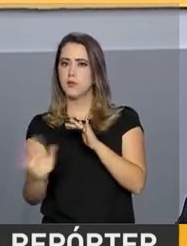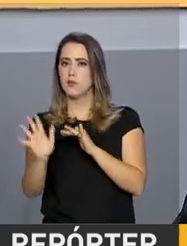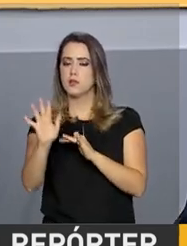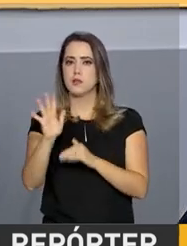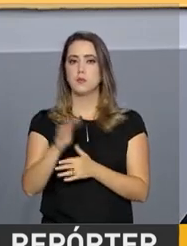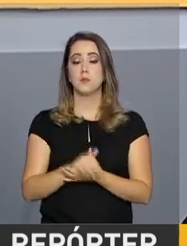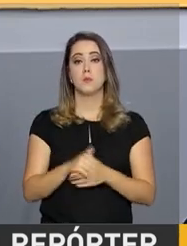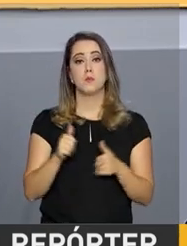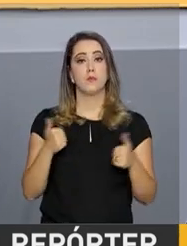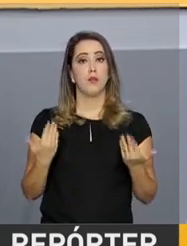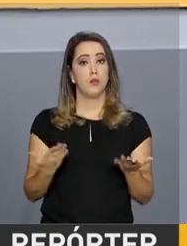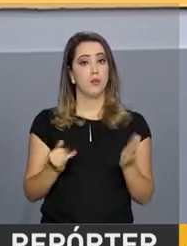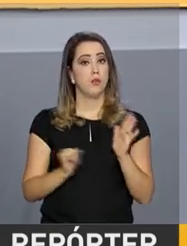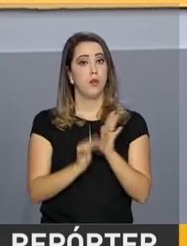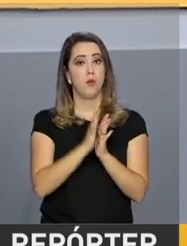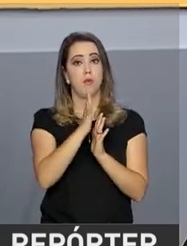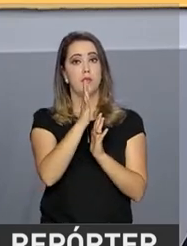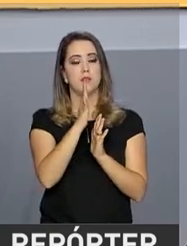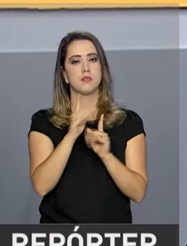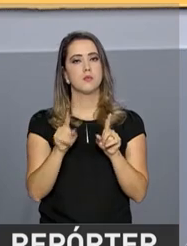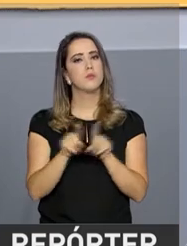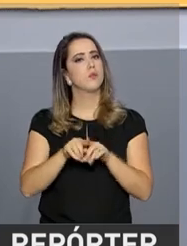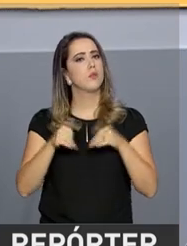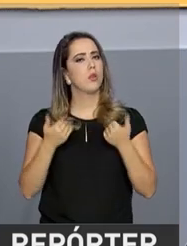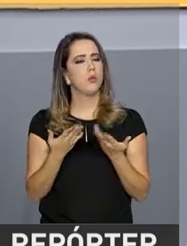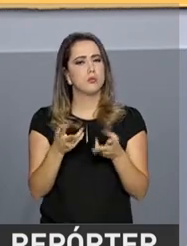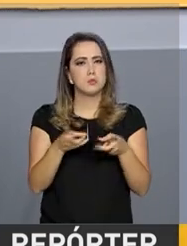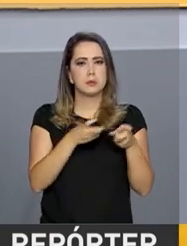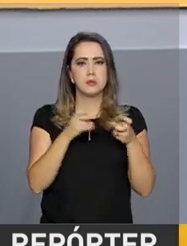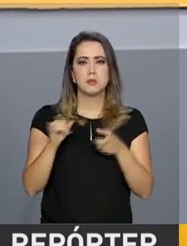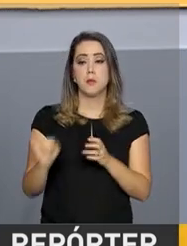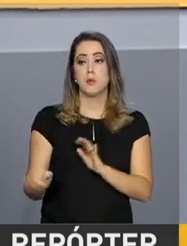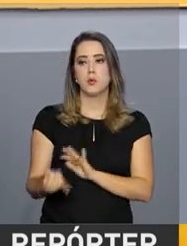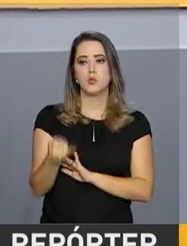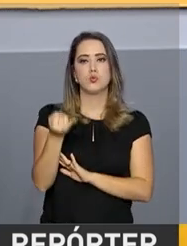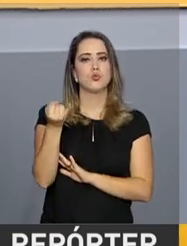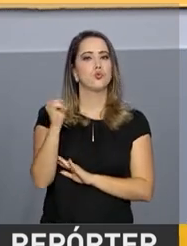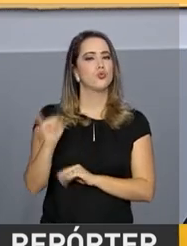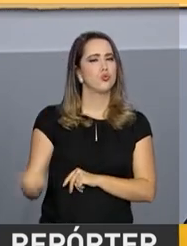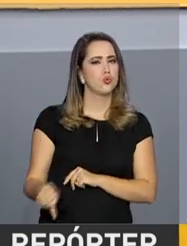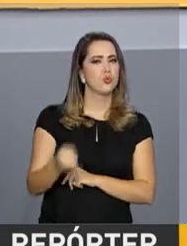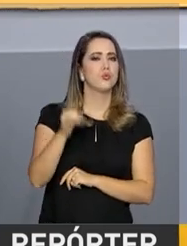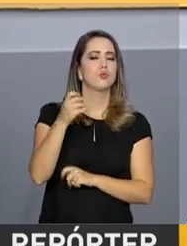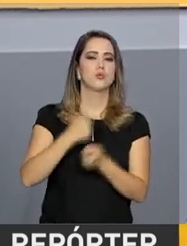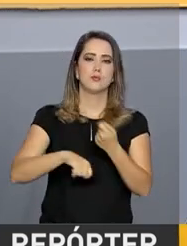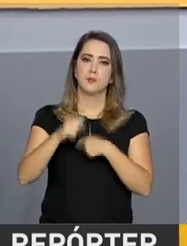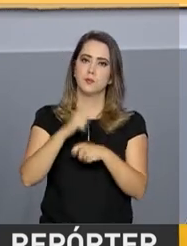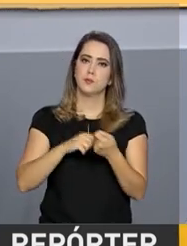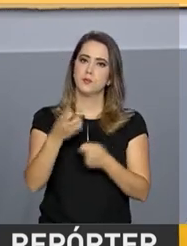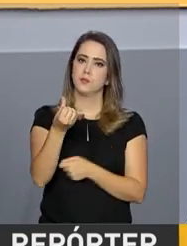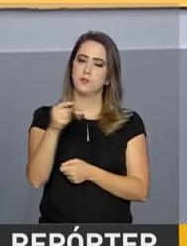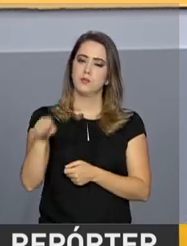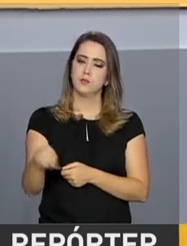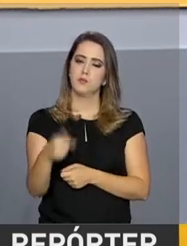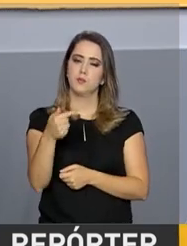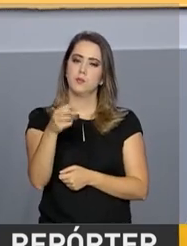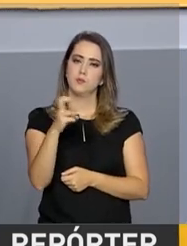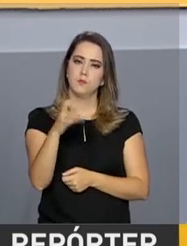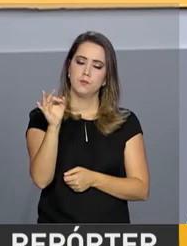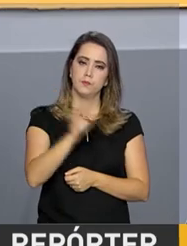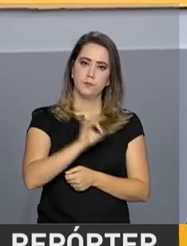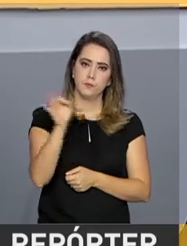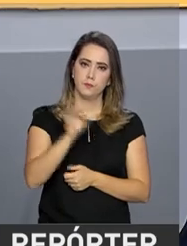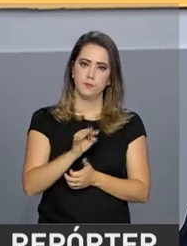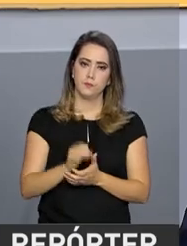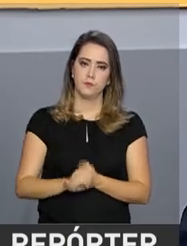cento as projeções levam em consideração a selic a taxa básica de juros da economia de 6,75 por